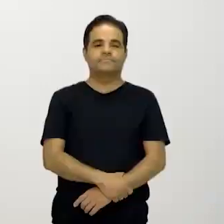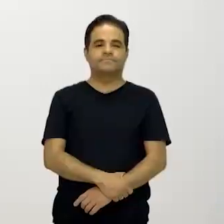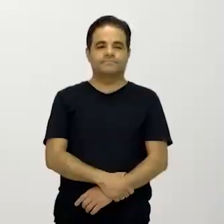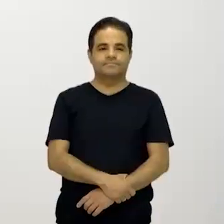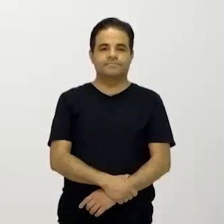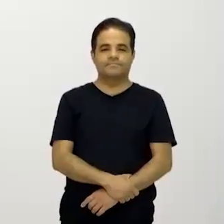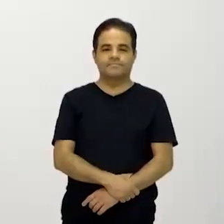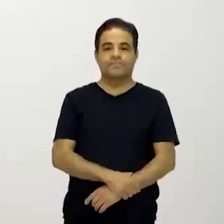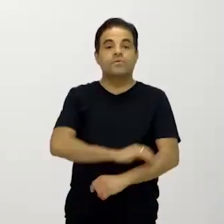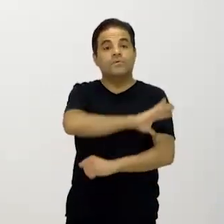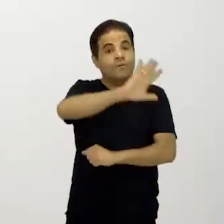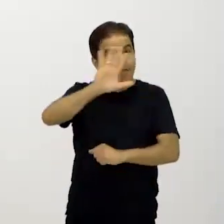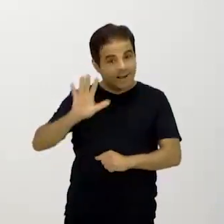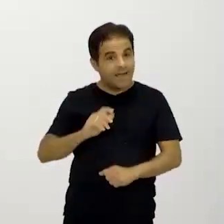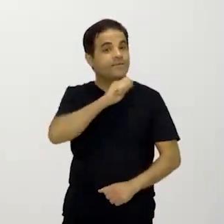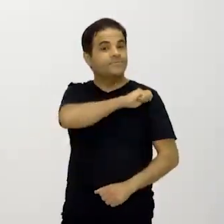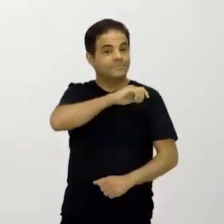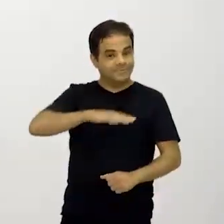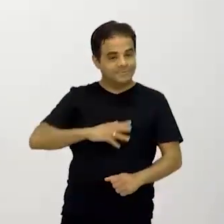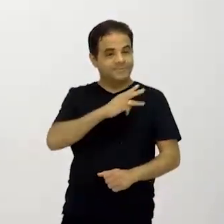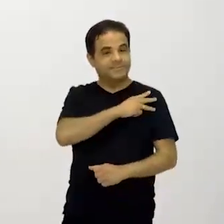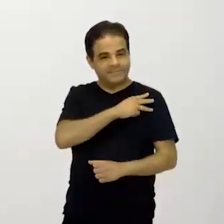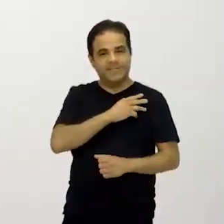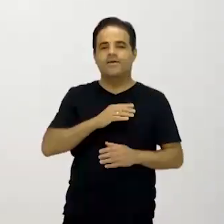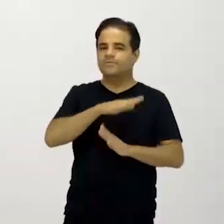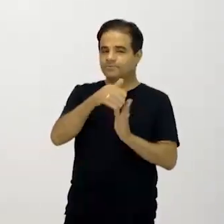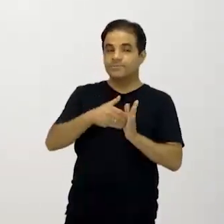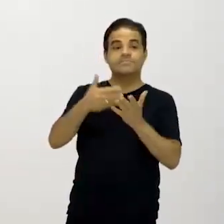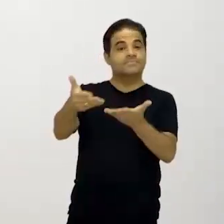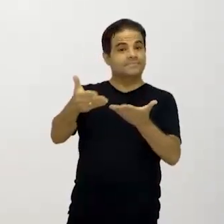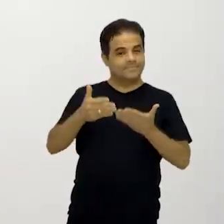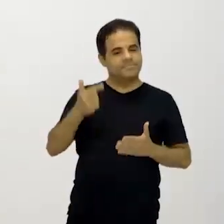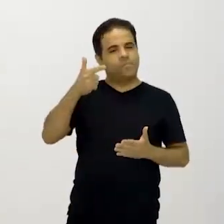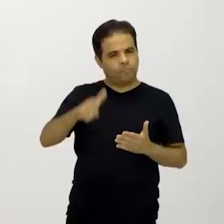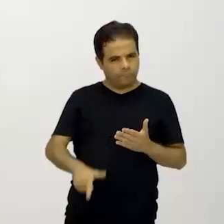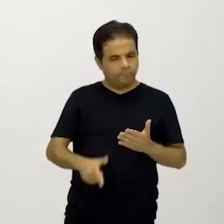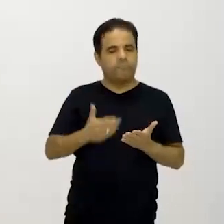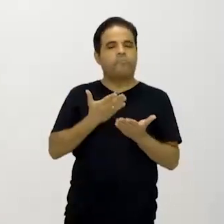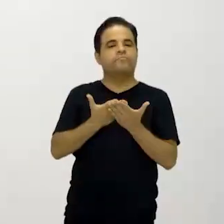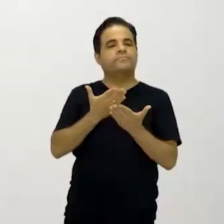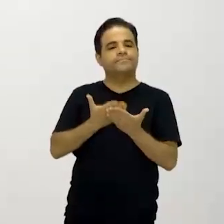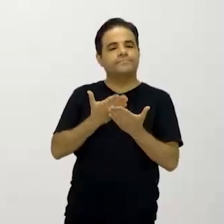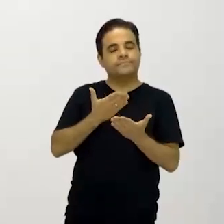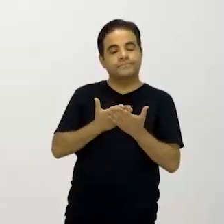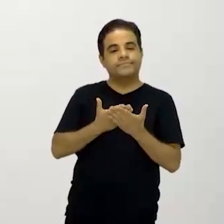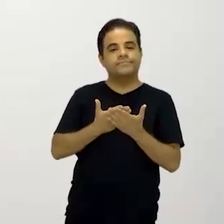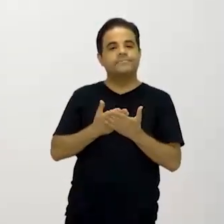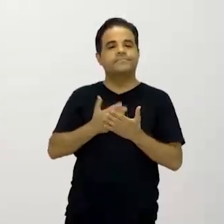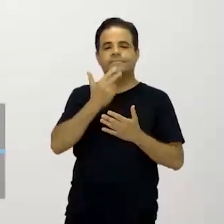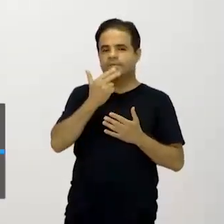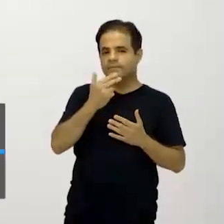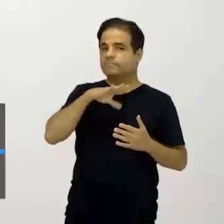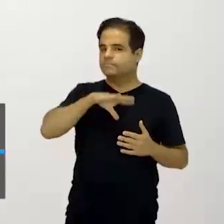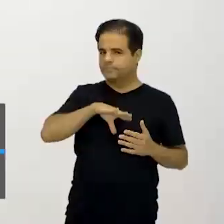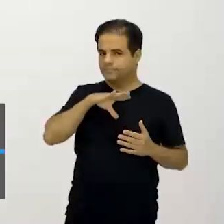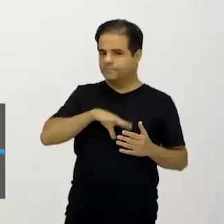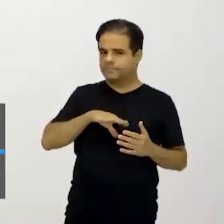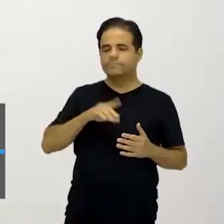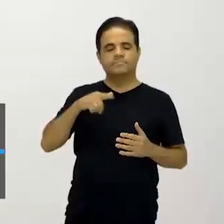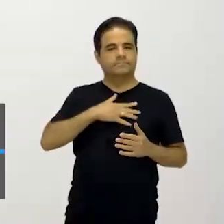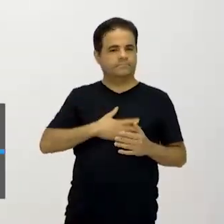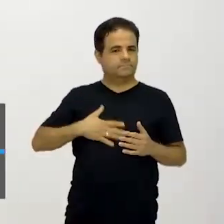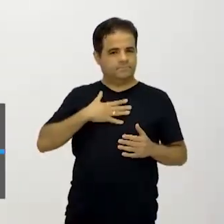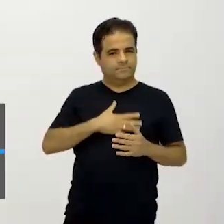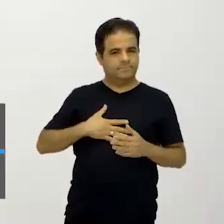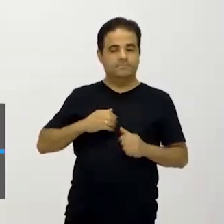Olá, alunos da terceira série do ensino médio, sejam todos bem-vindos a mais uma aula de língua portuguesa. É um prazer